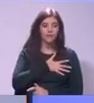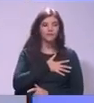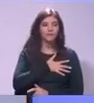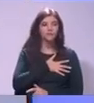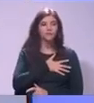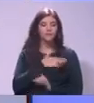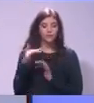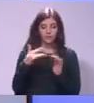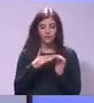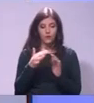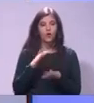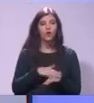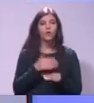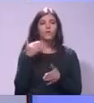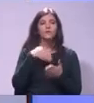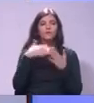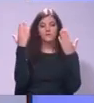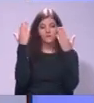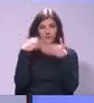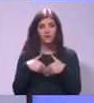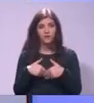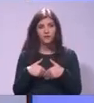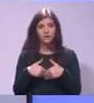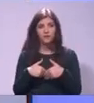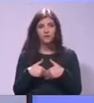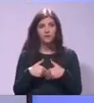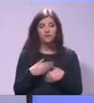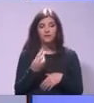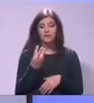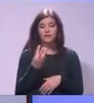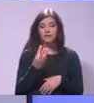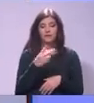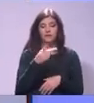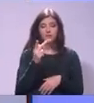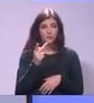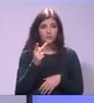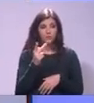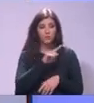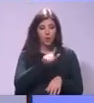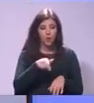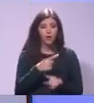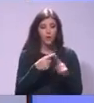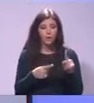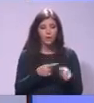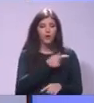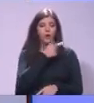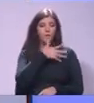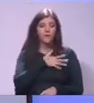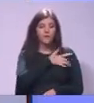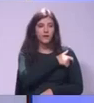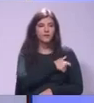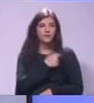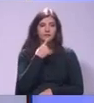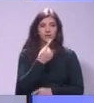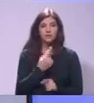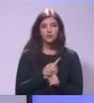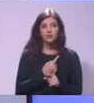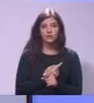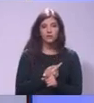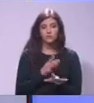futebol na época a segunda feira à noite temos 83 espaço cento durante uma hora e meia o benfica até representantes que estão a dizer as coisas